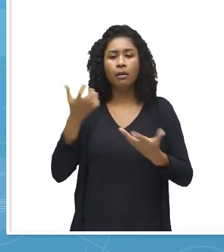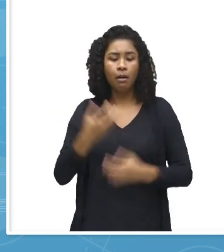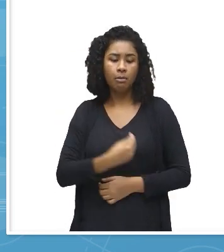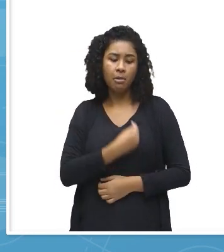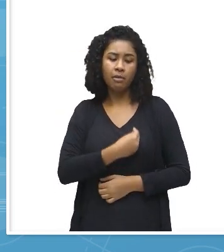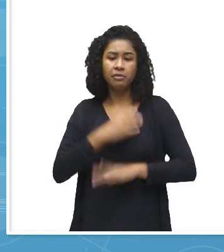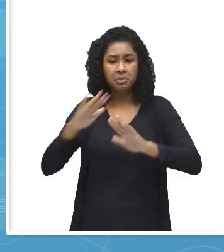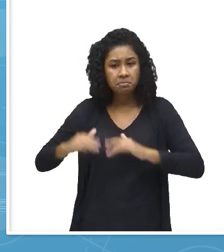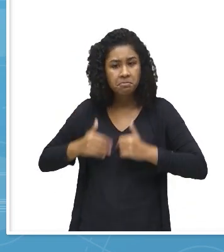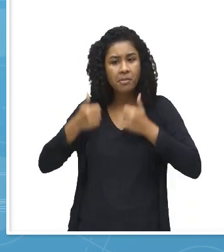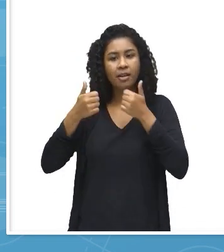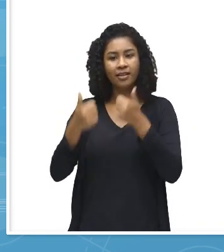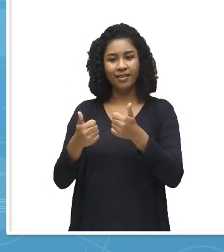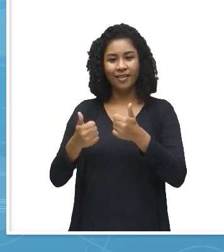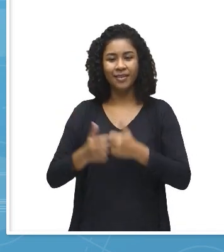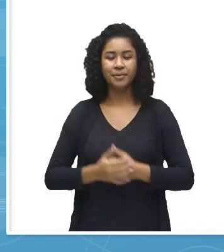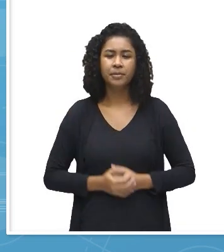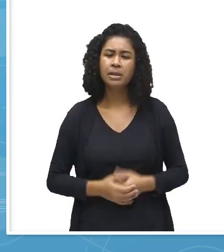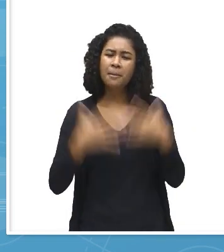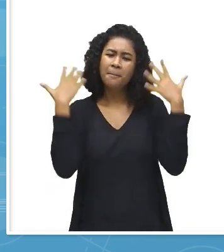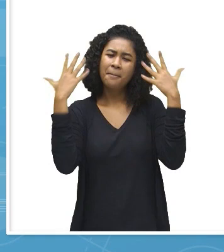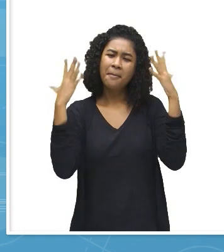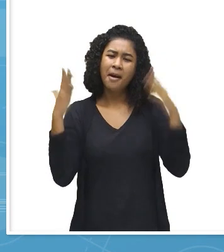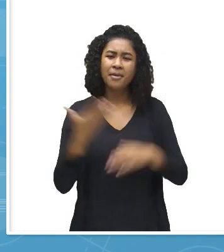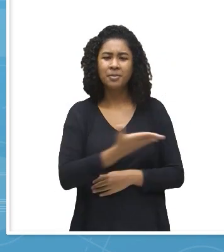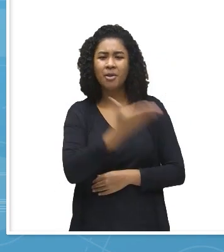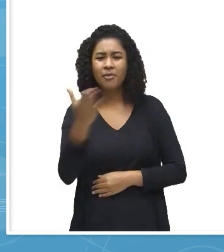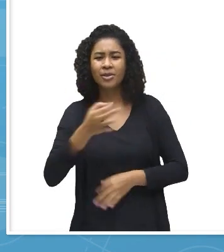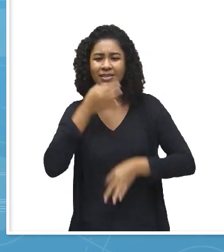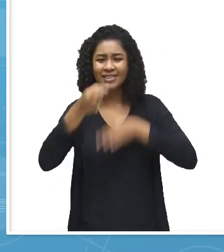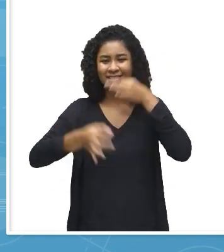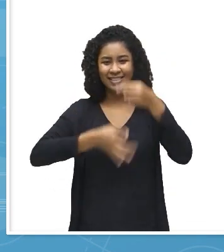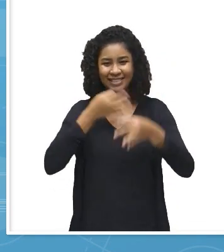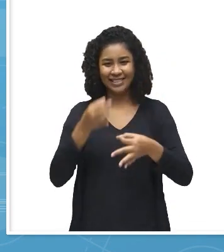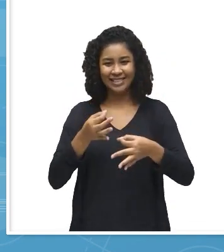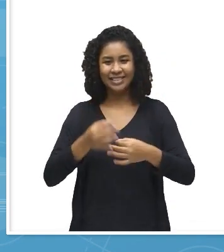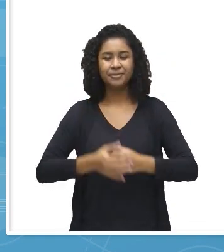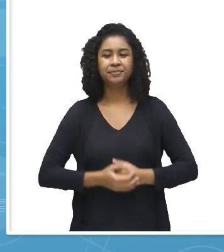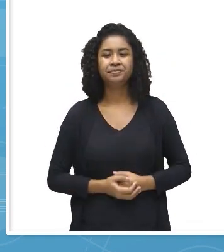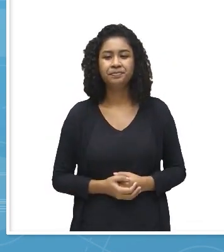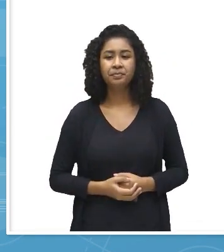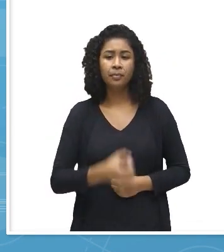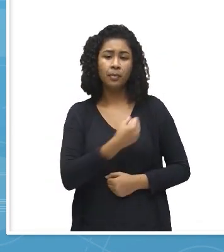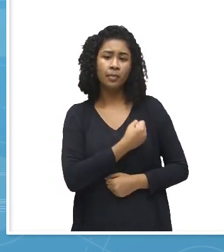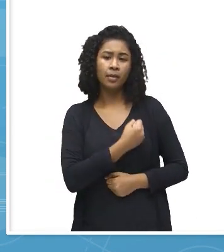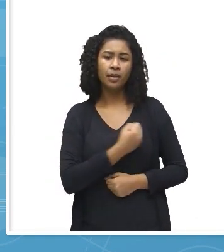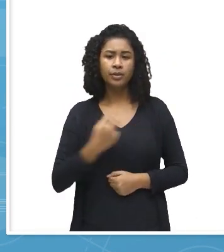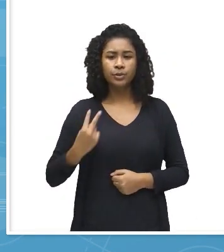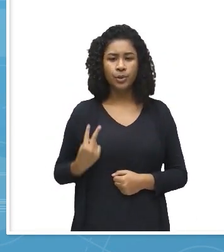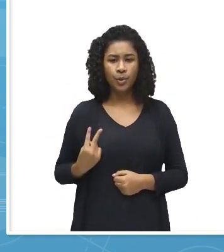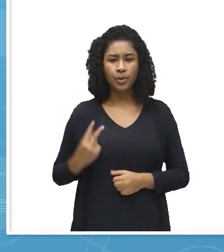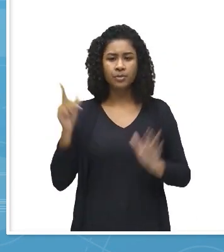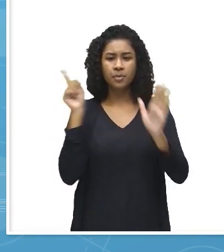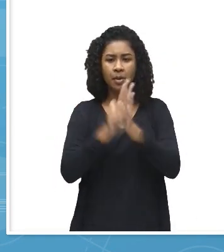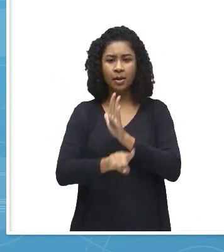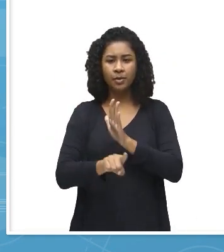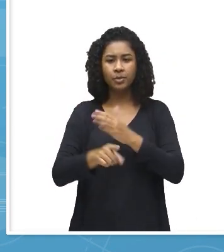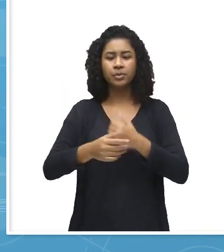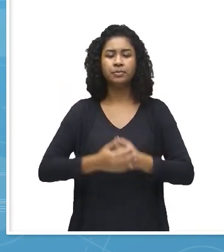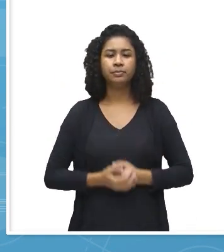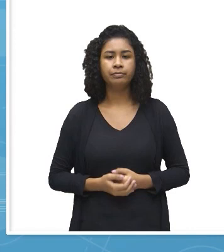condições de vida. Então, parabéns a todos vocês que participaram aí no nosso chat. Vamos lá à segunda questão. Eu peço para